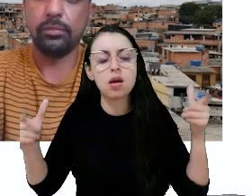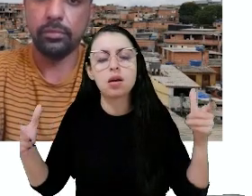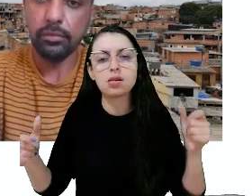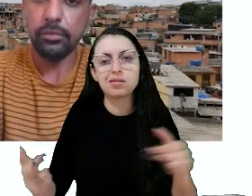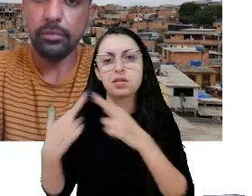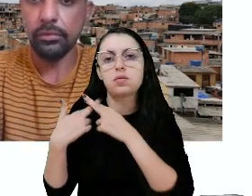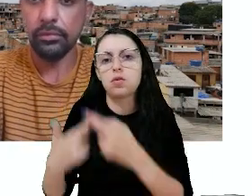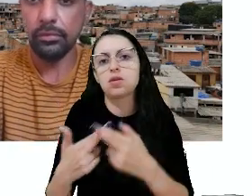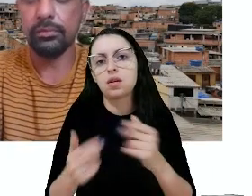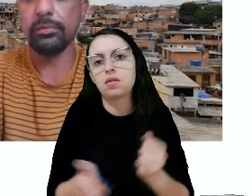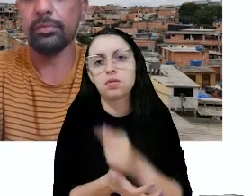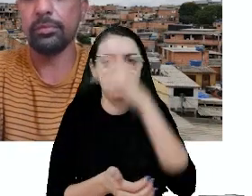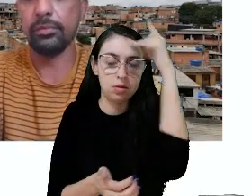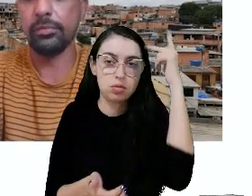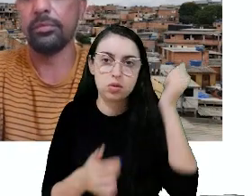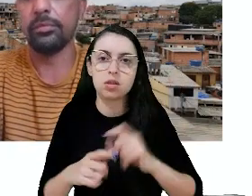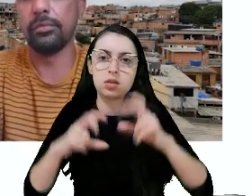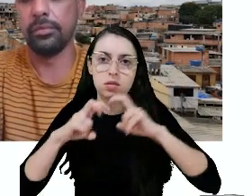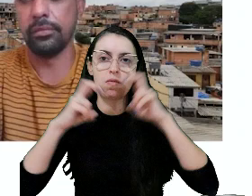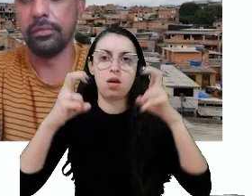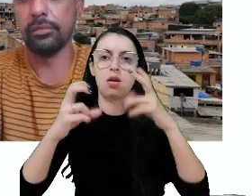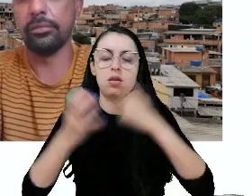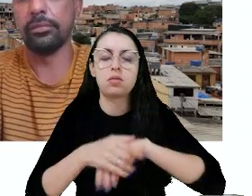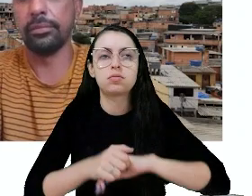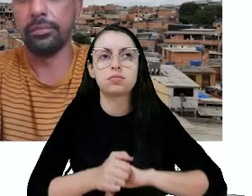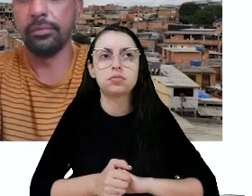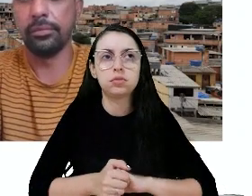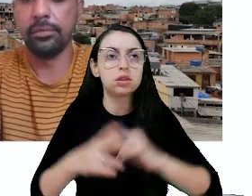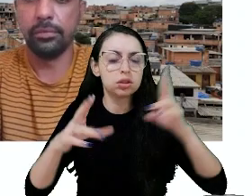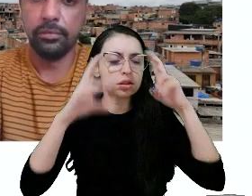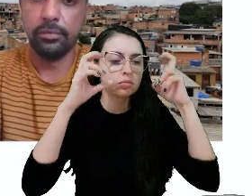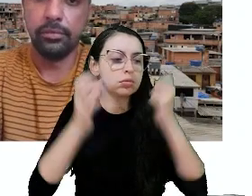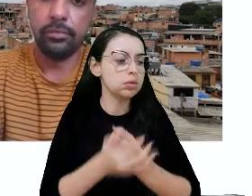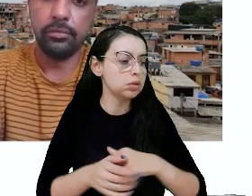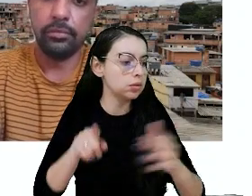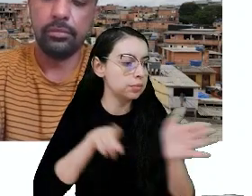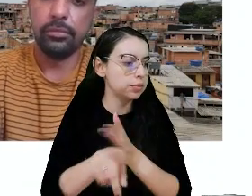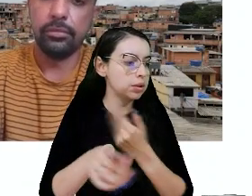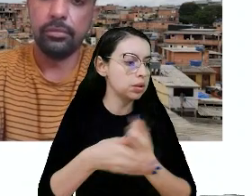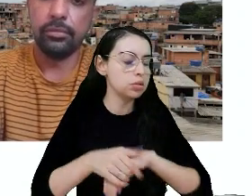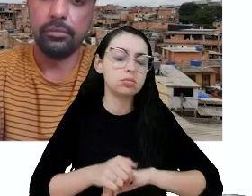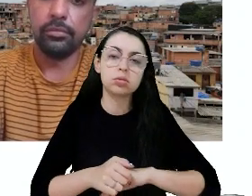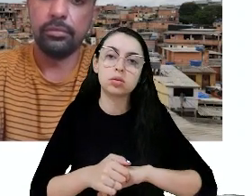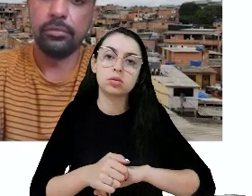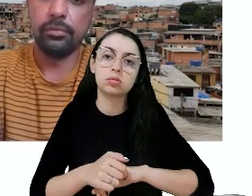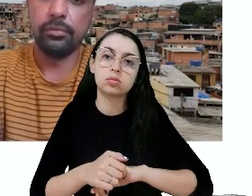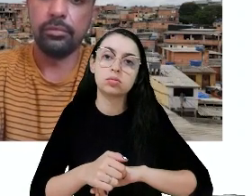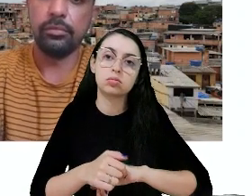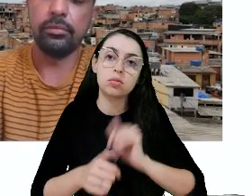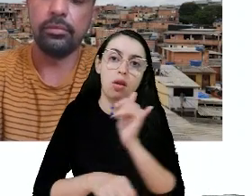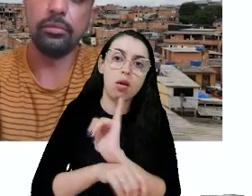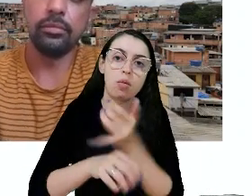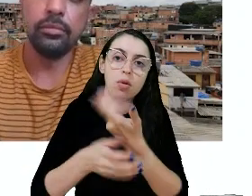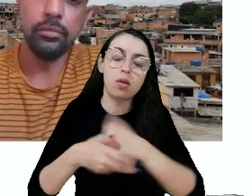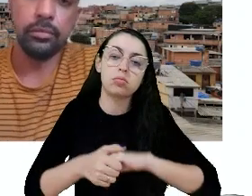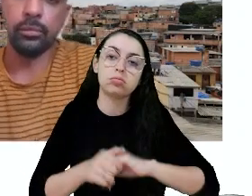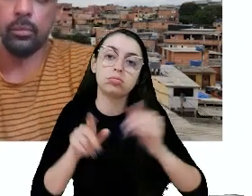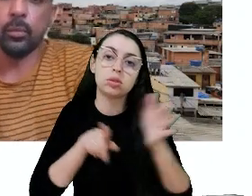líderes e mais pessoas ativas nesse sentido? E estão perguntando aqui nas perguntas